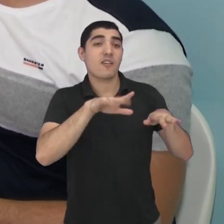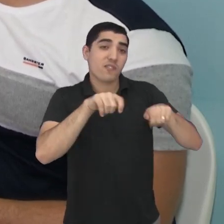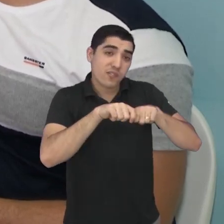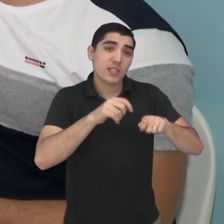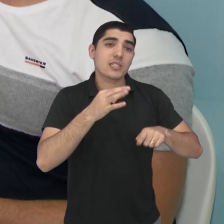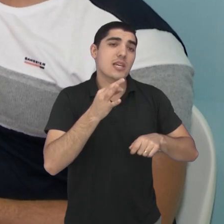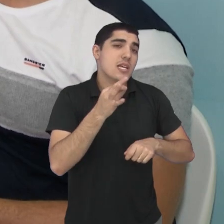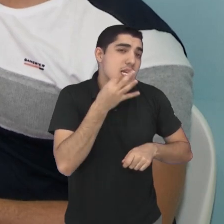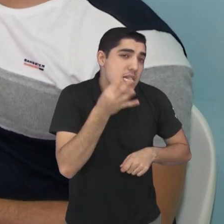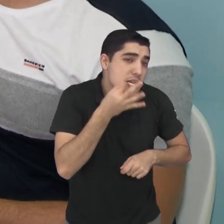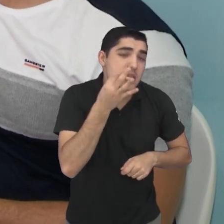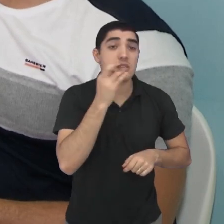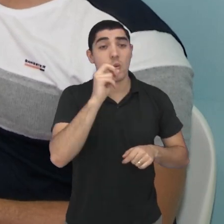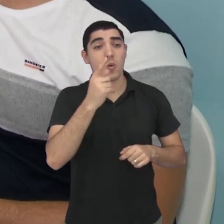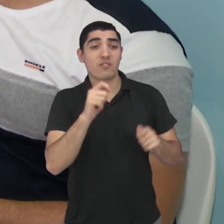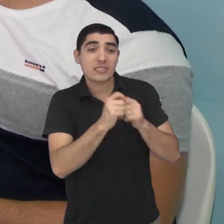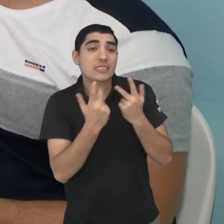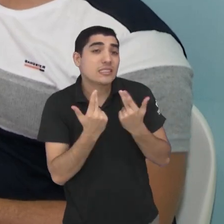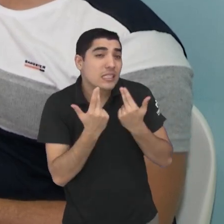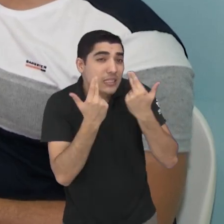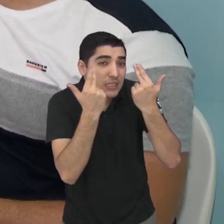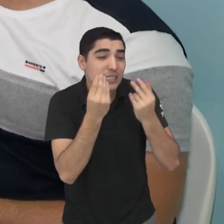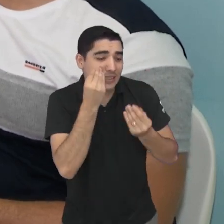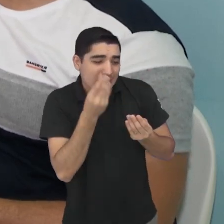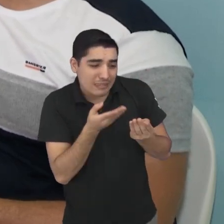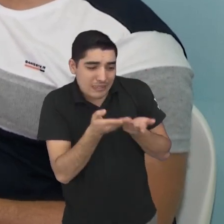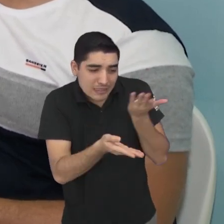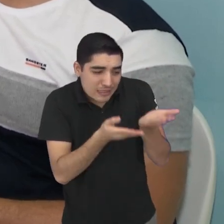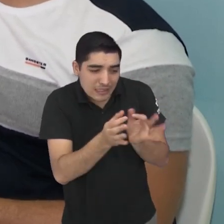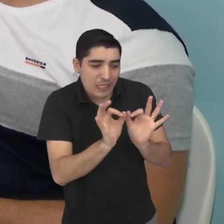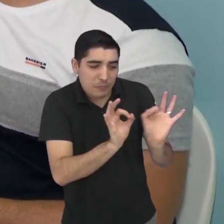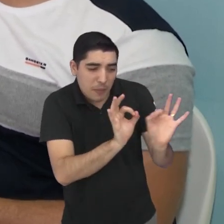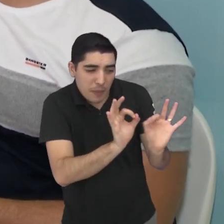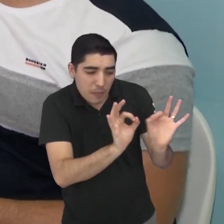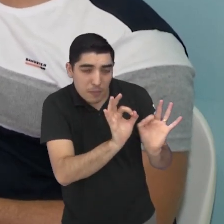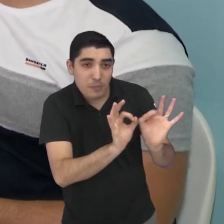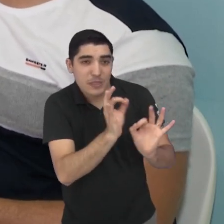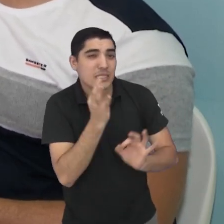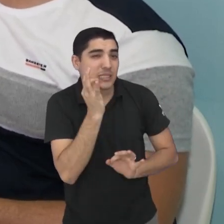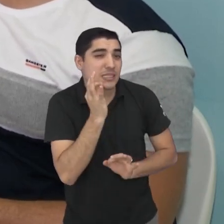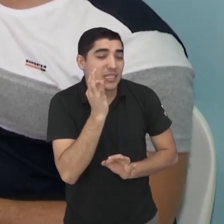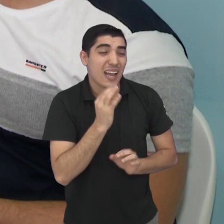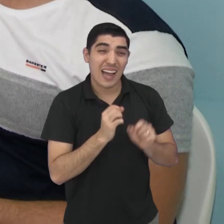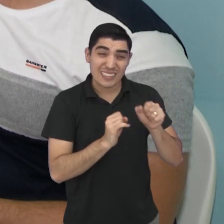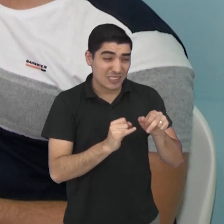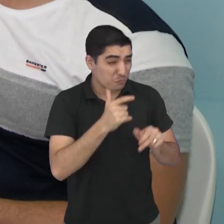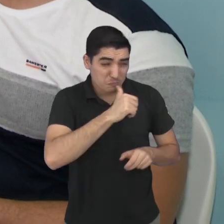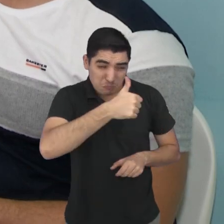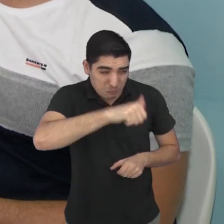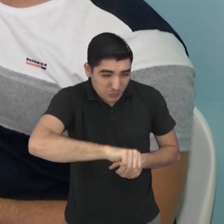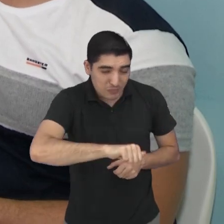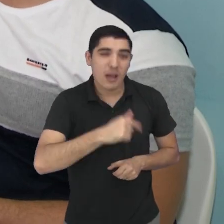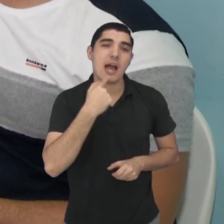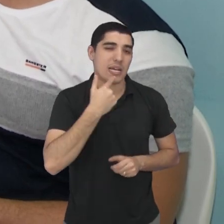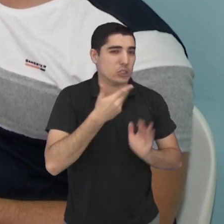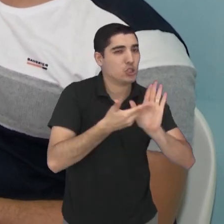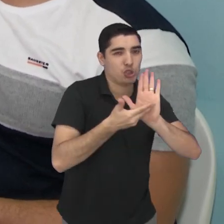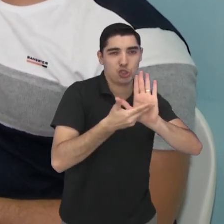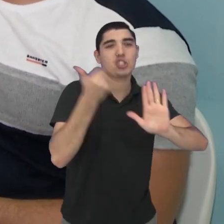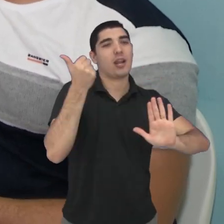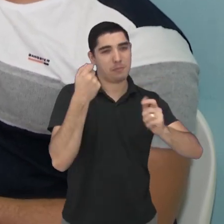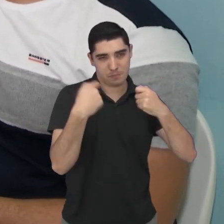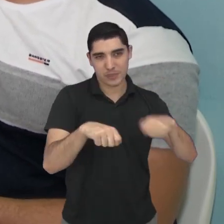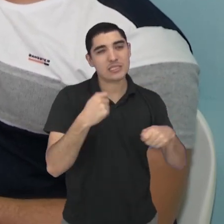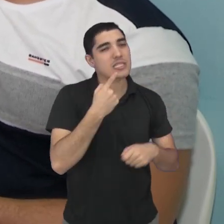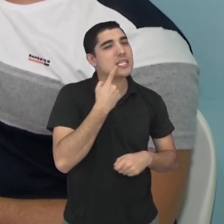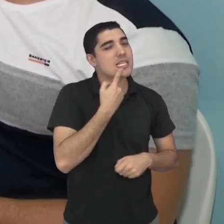os dentes quando dá para salvar, tratar o canal e, na pior das hipóteses, acabar tendo que extrair o dente